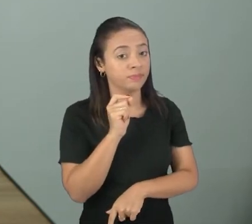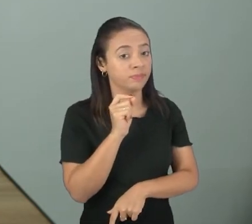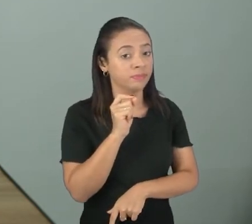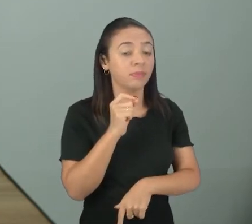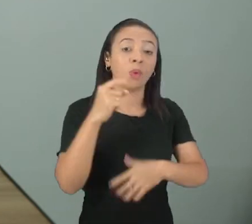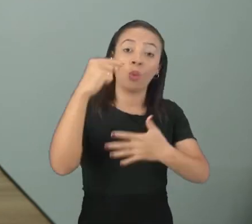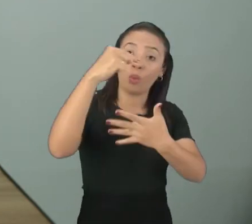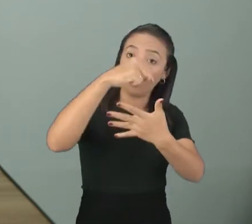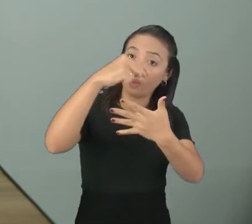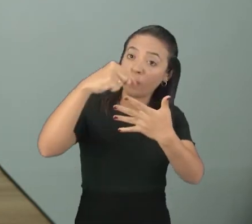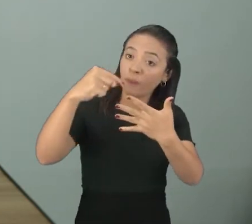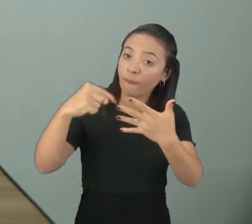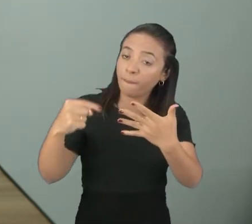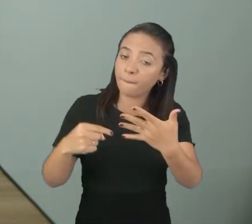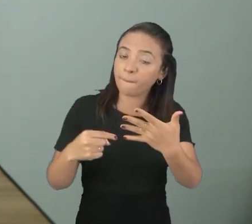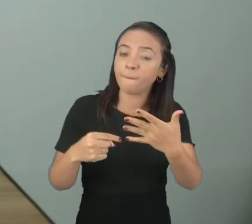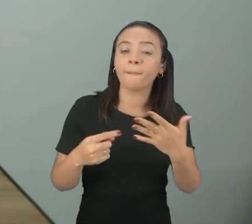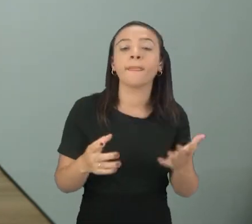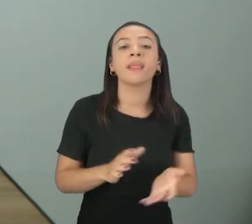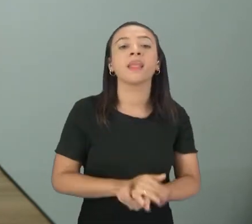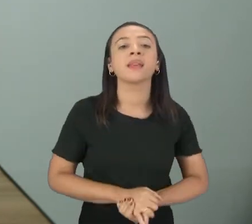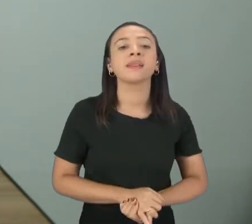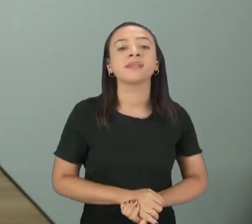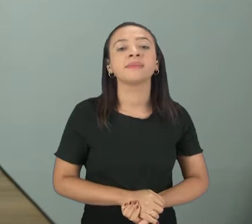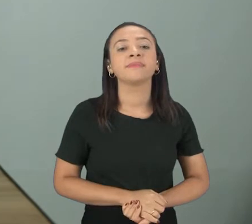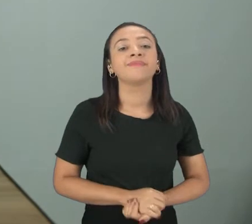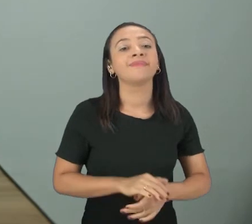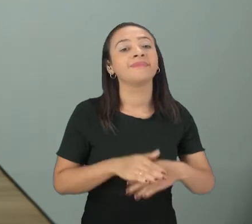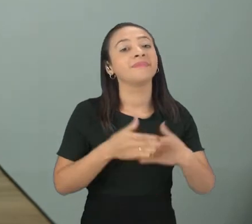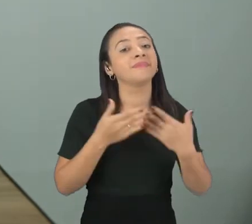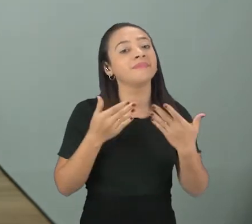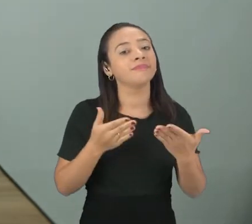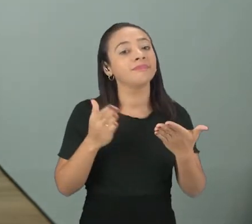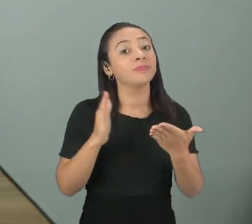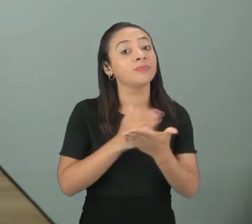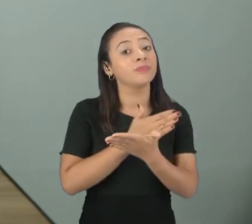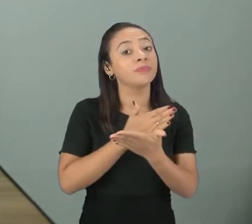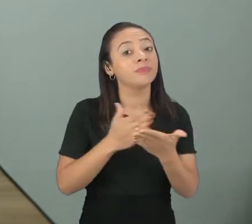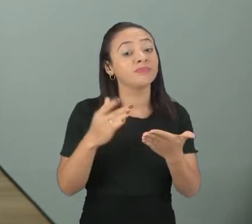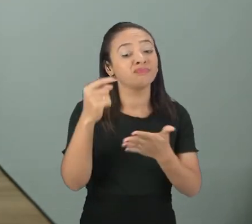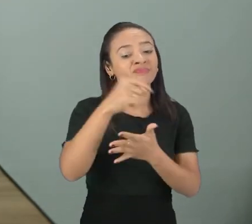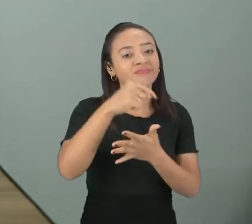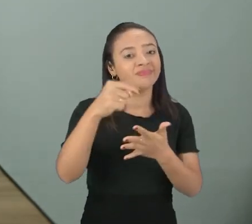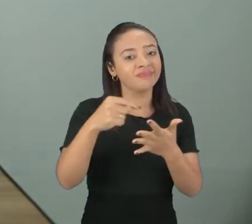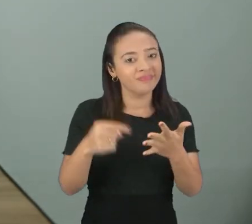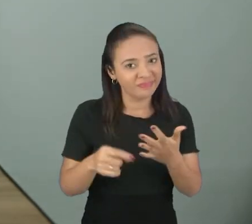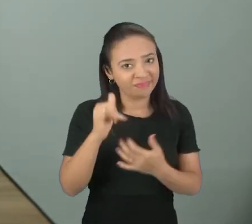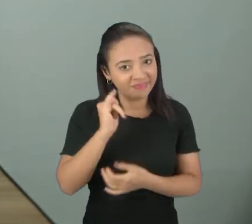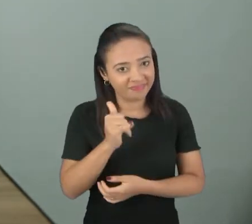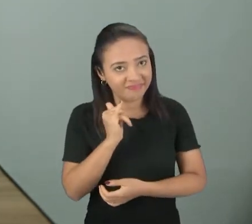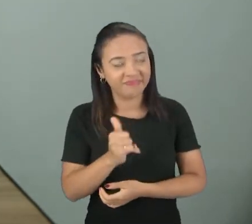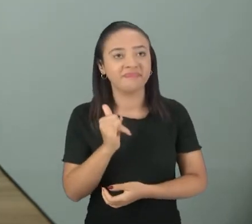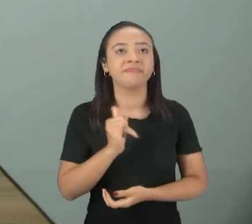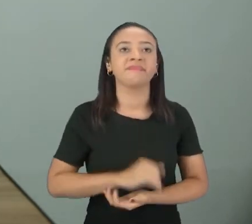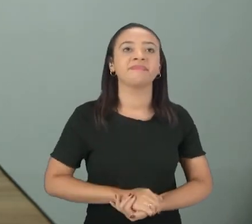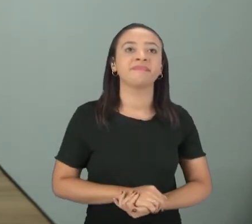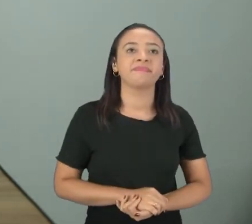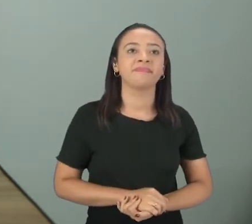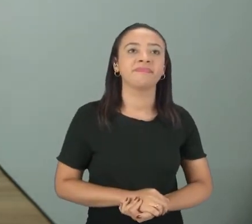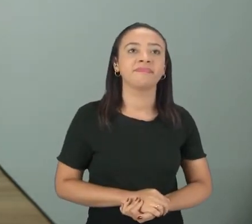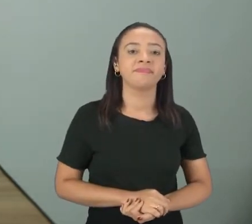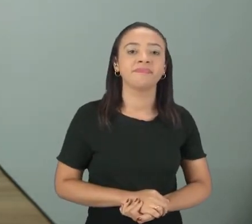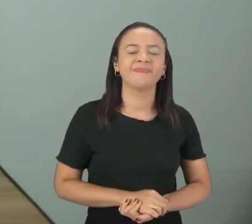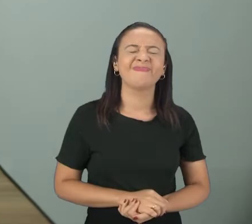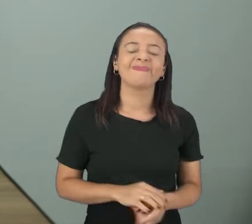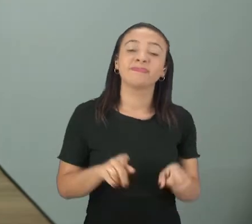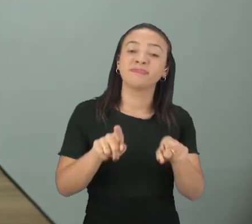como elementos narrativos, certinho? Então, esses são alguns elementos narrativos, né? Uma